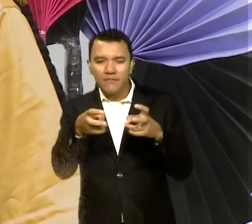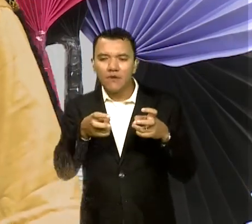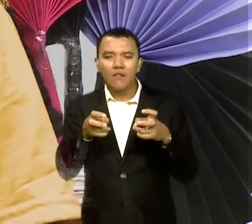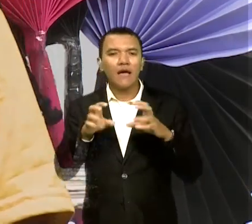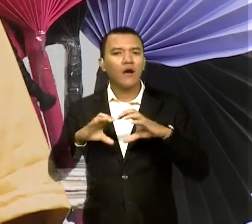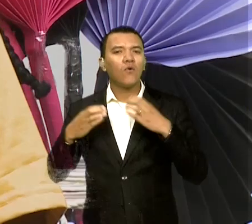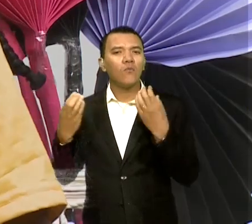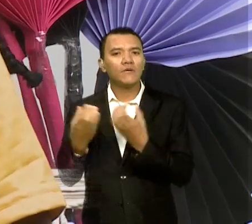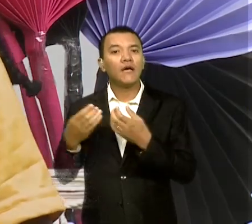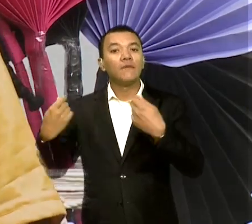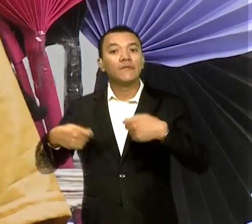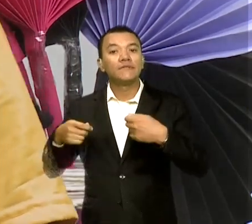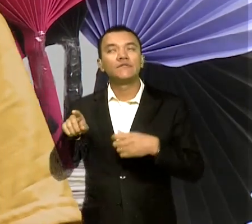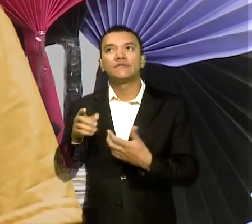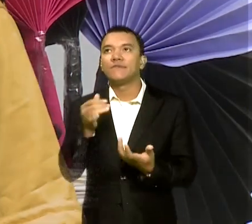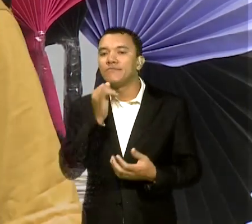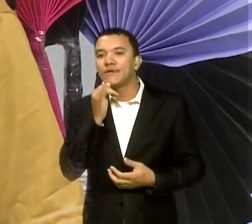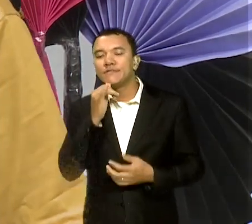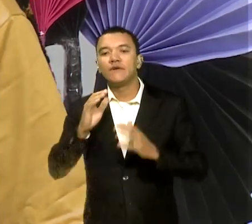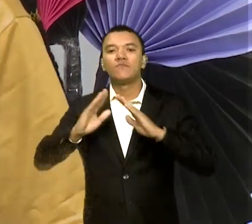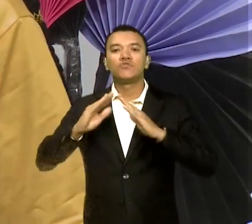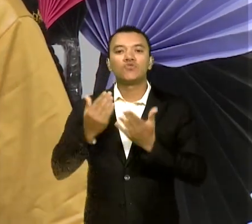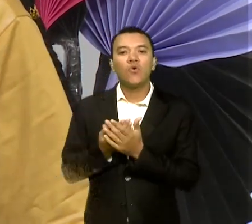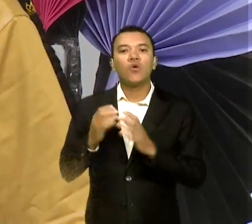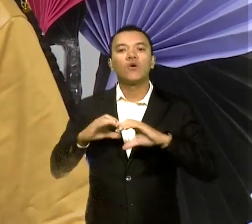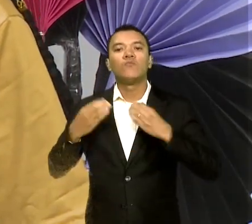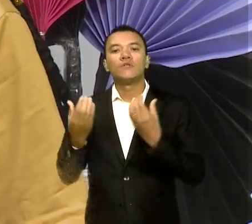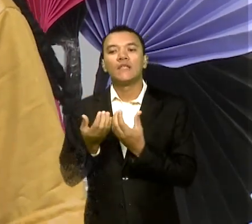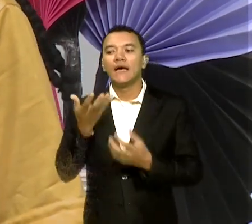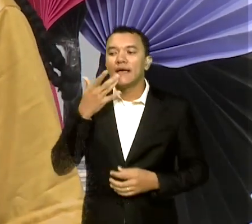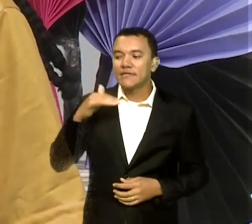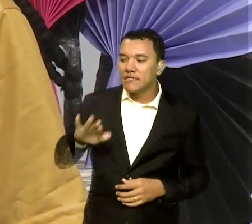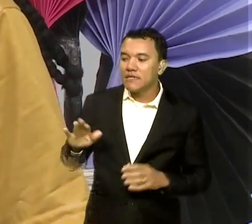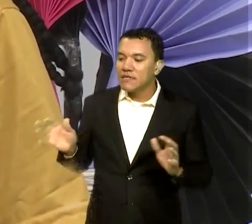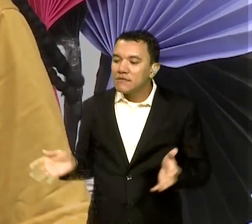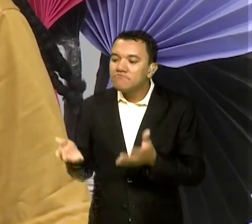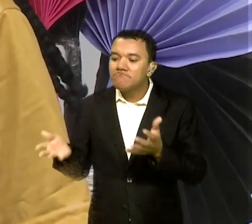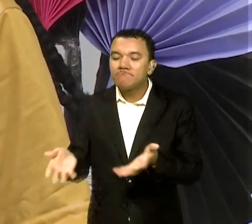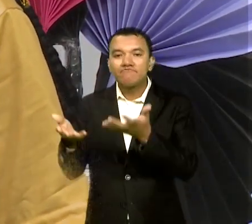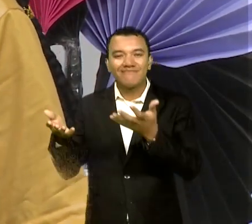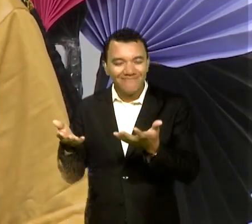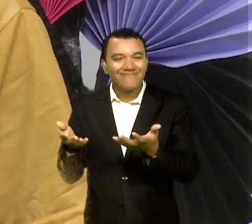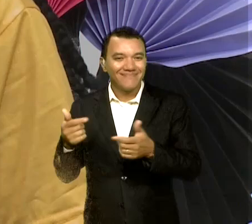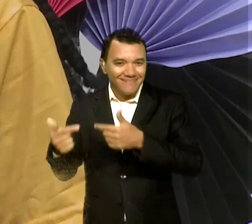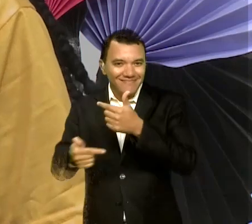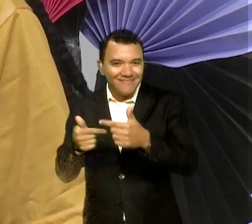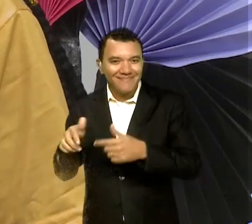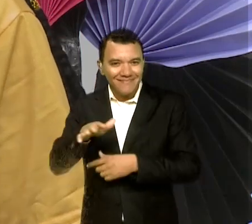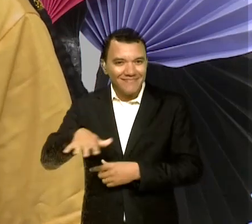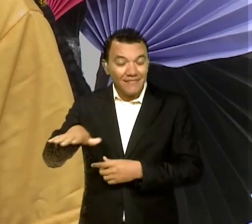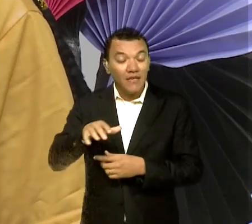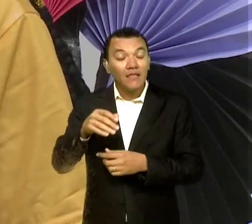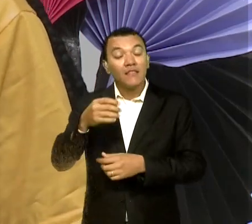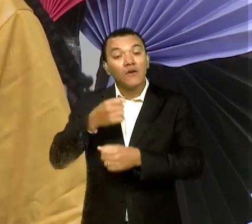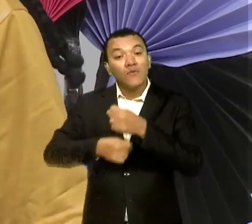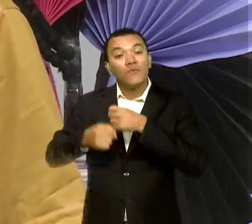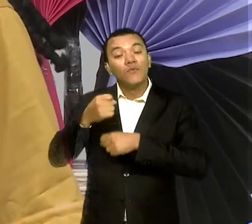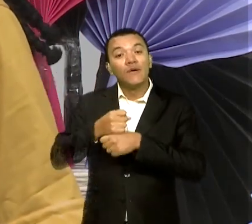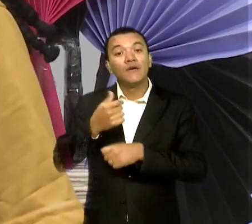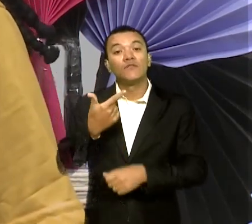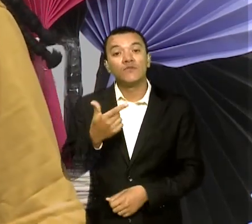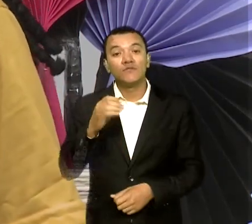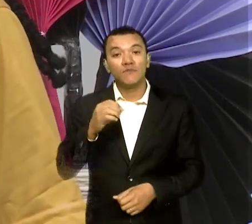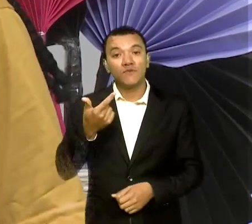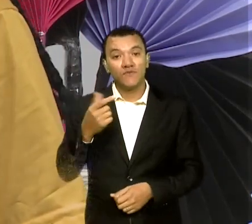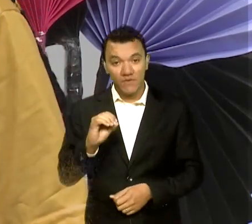comunidade, de uma escola comunitária, de incentivar as crianças, desse trabalho comunitário. Em 2020, ela deu o start do